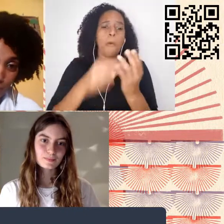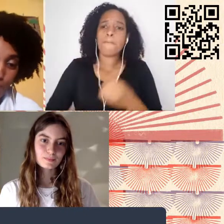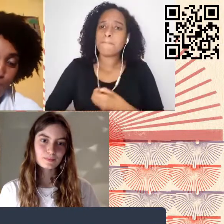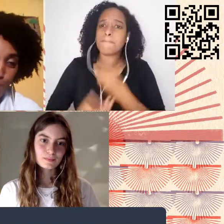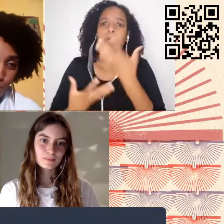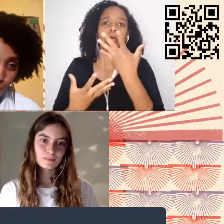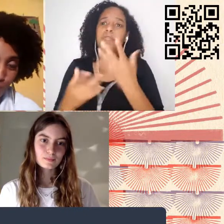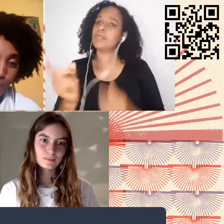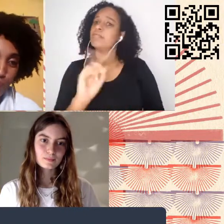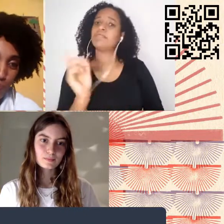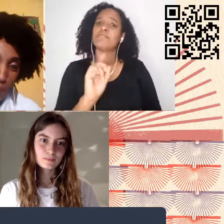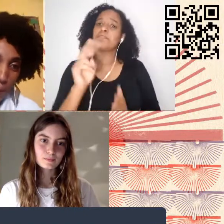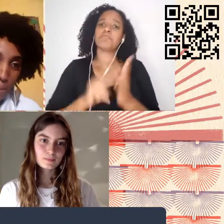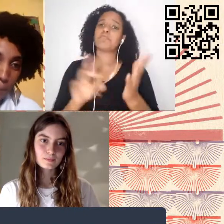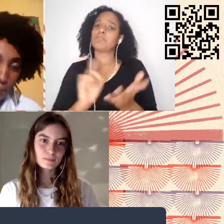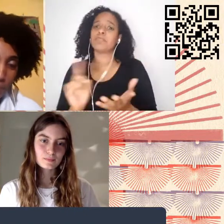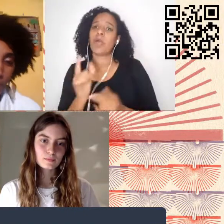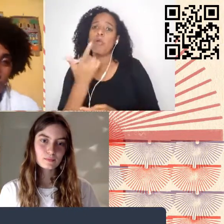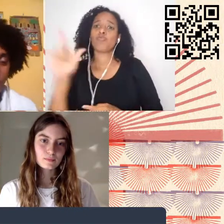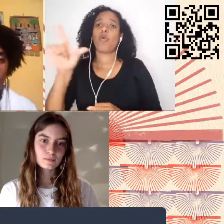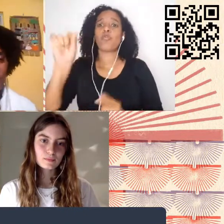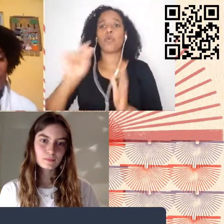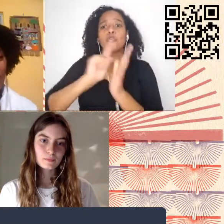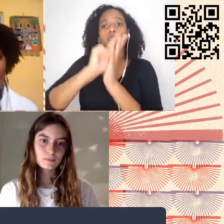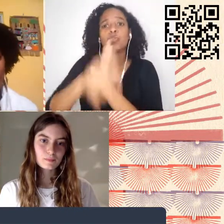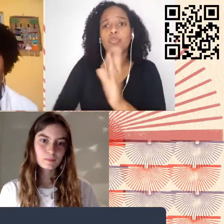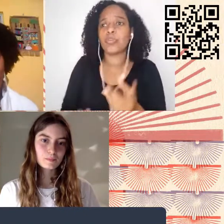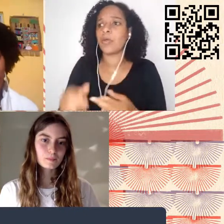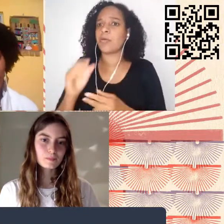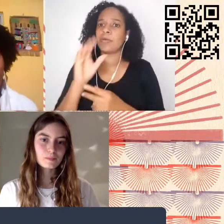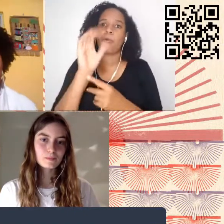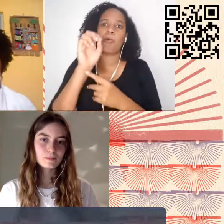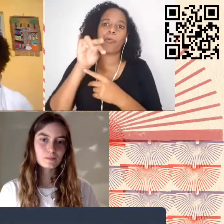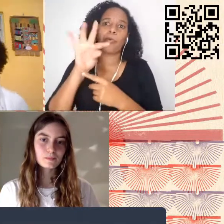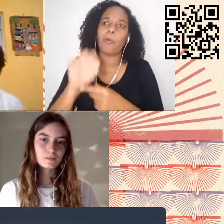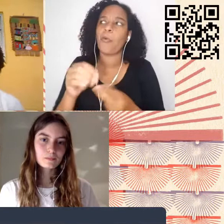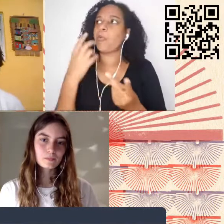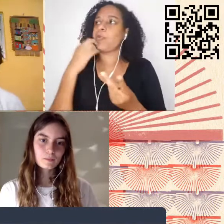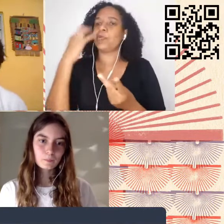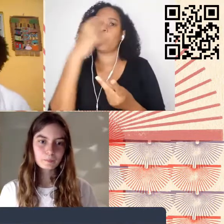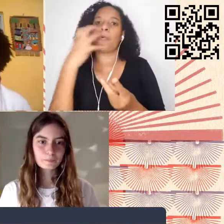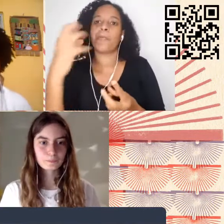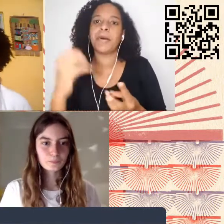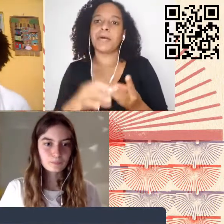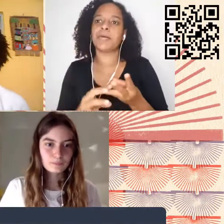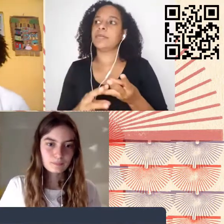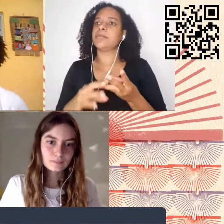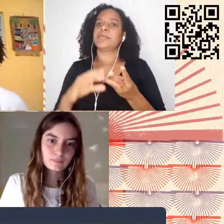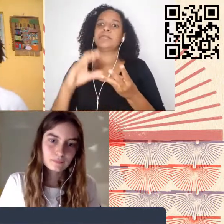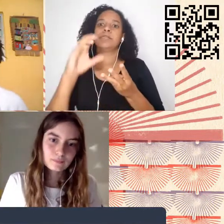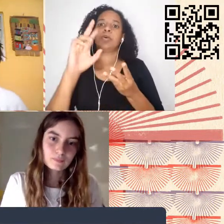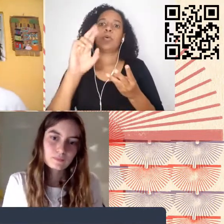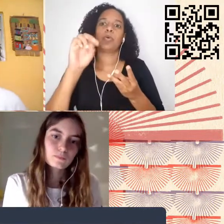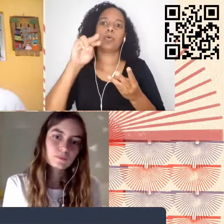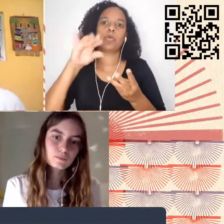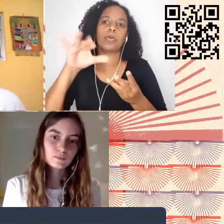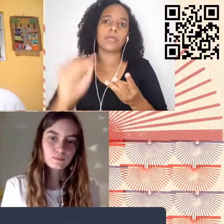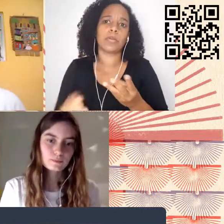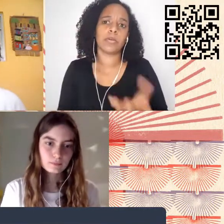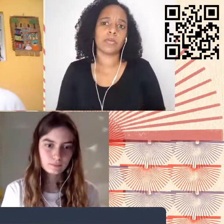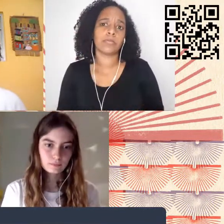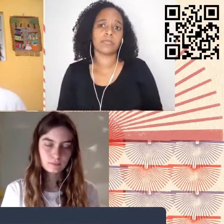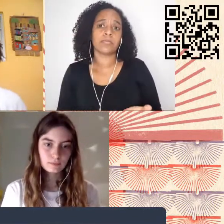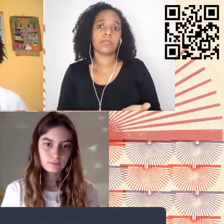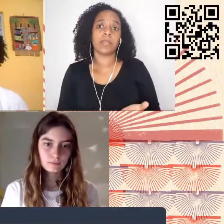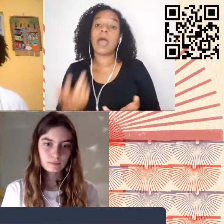gênero crônica, conto, romance, se até, muitas vezes, as pessoas começam a escrever mais